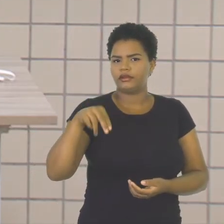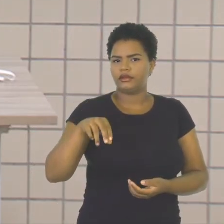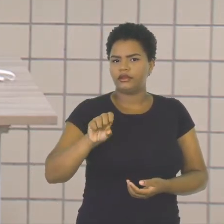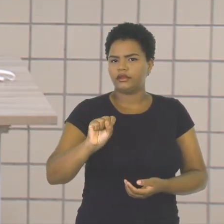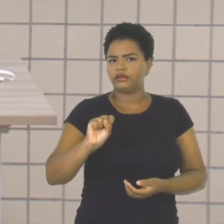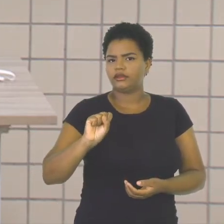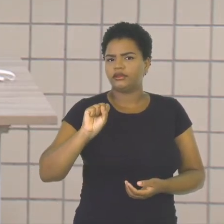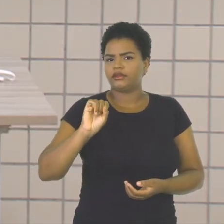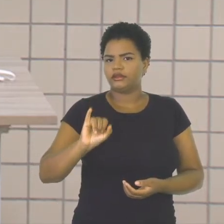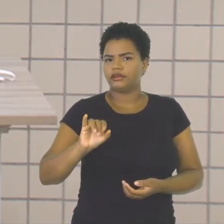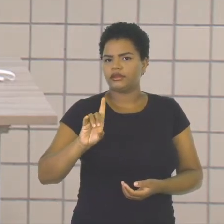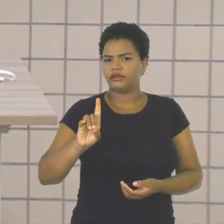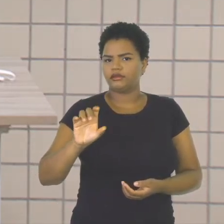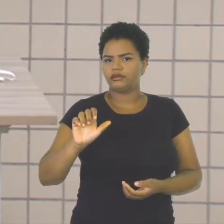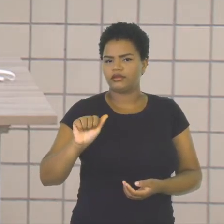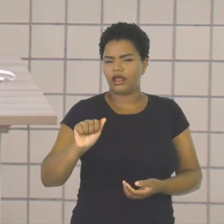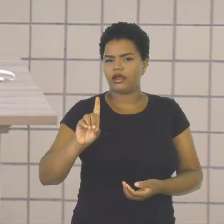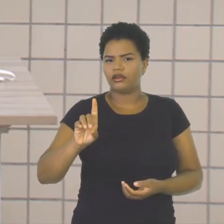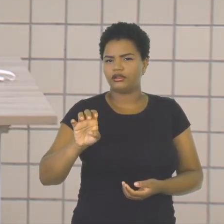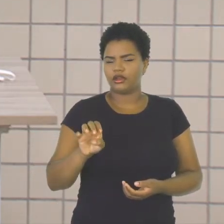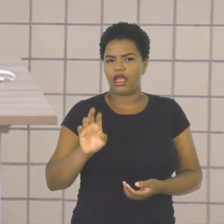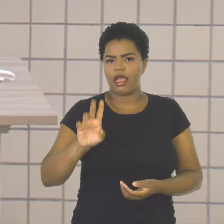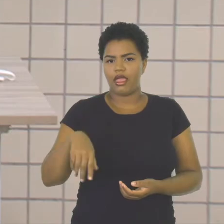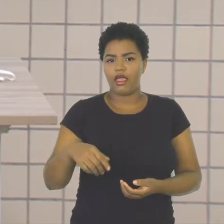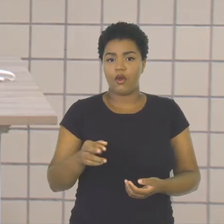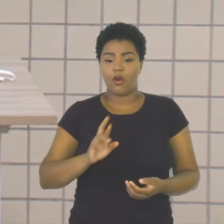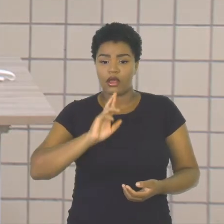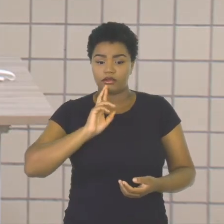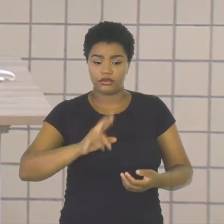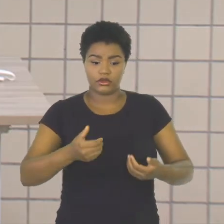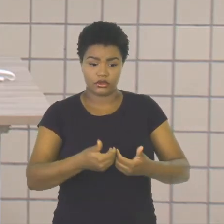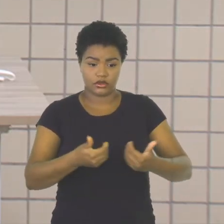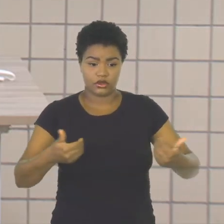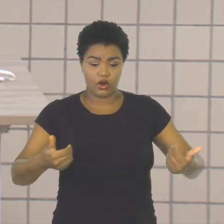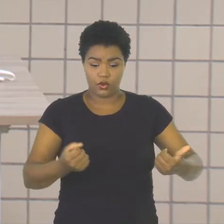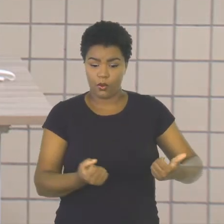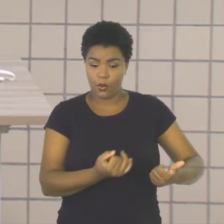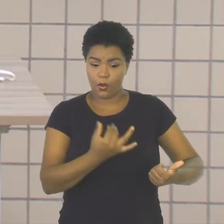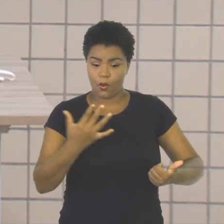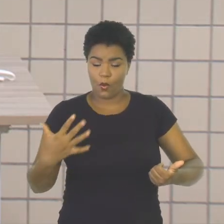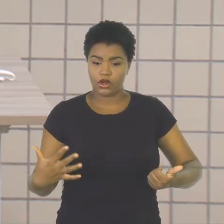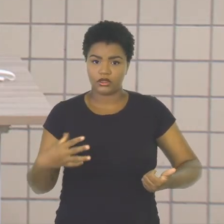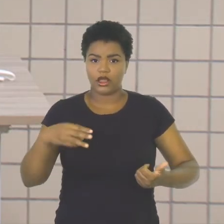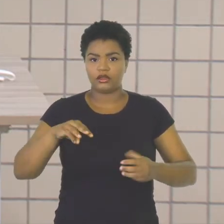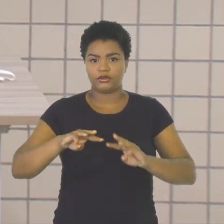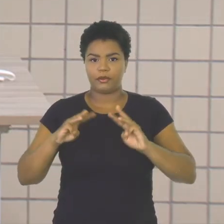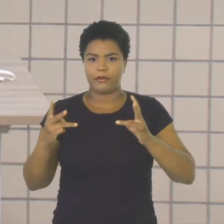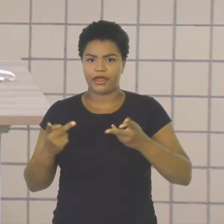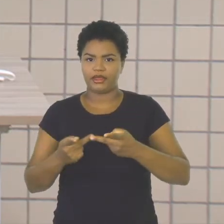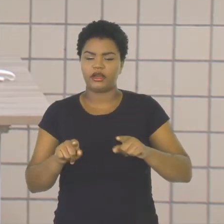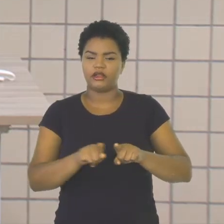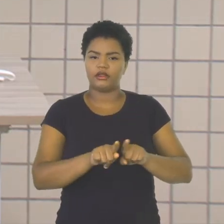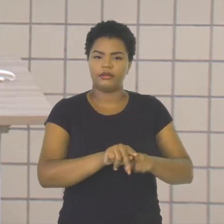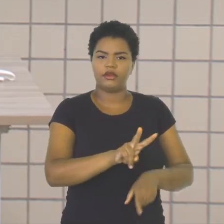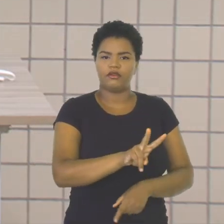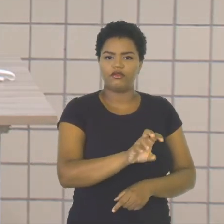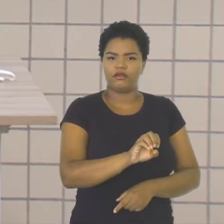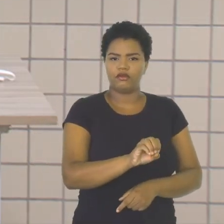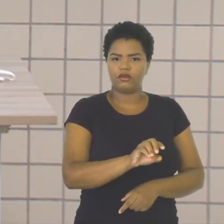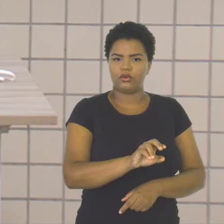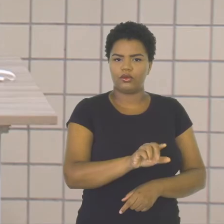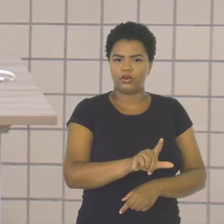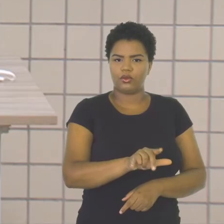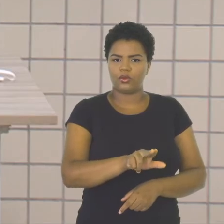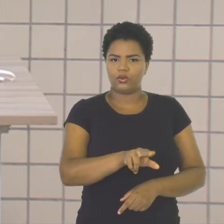da divisão entre a quantidade de matéria e o volume dela. Olha aqui, vamos voltar para o nosso copo de novo.